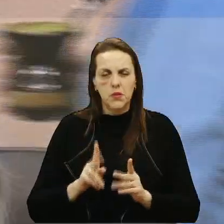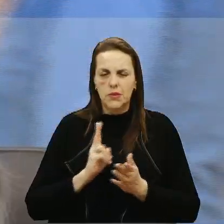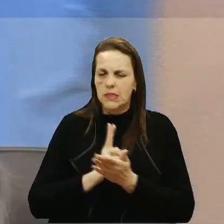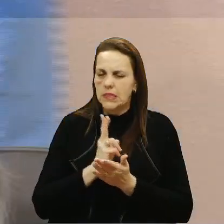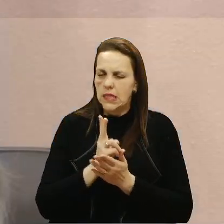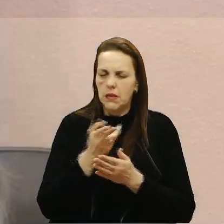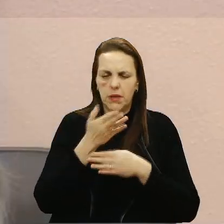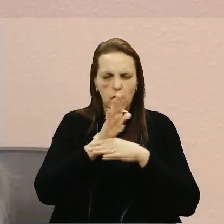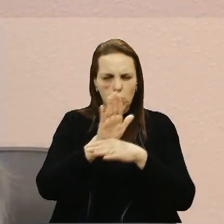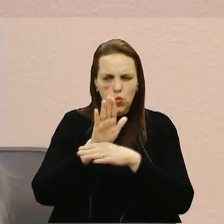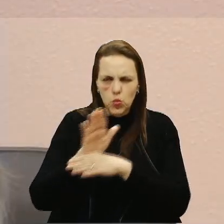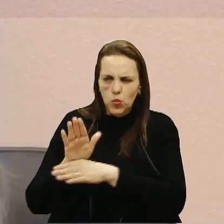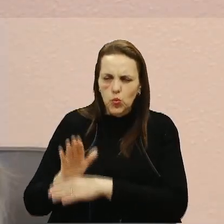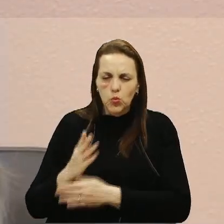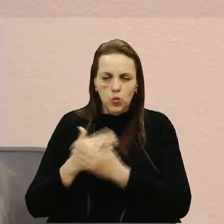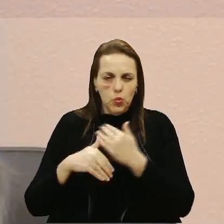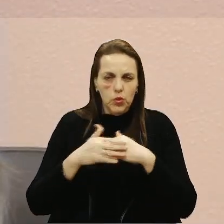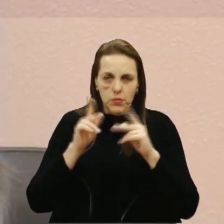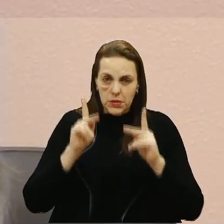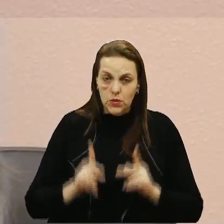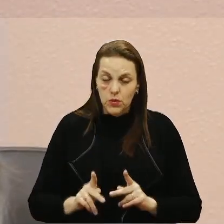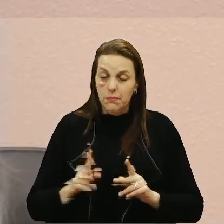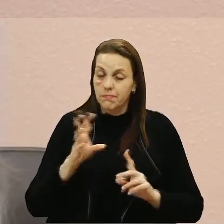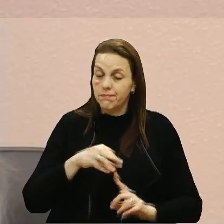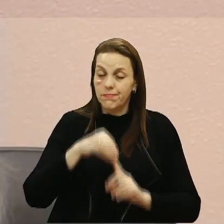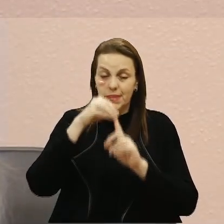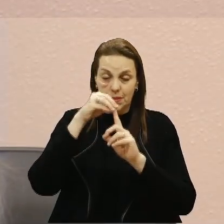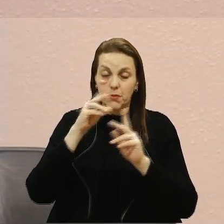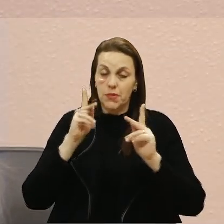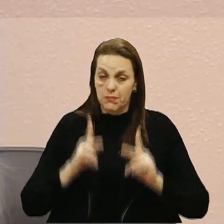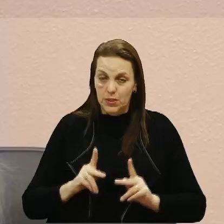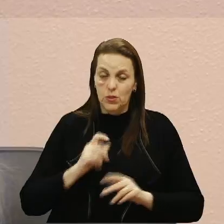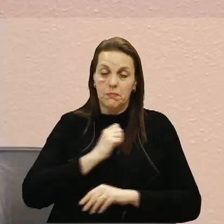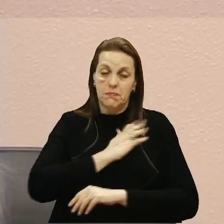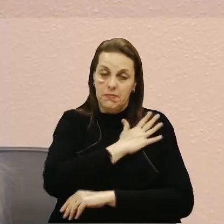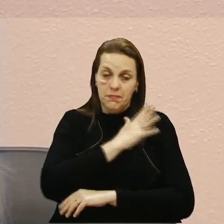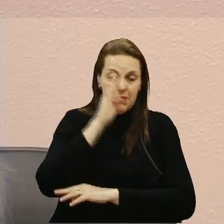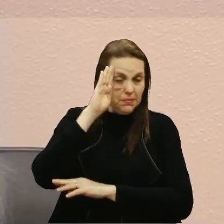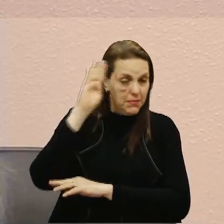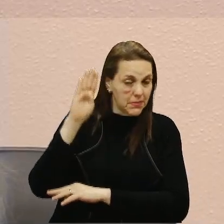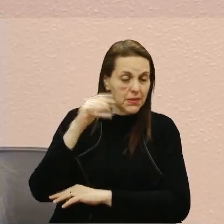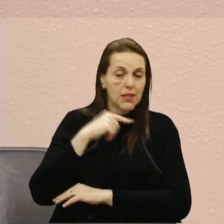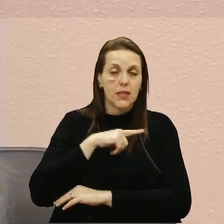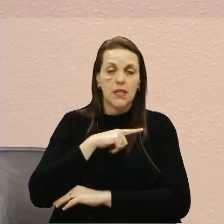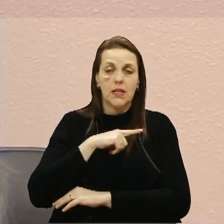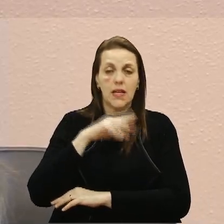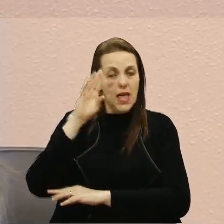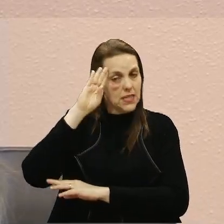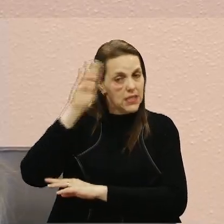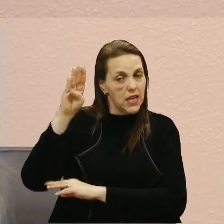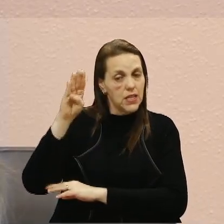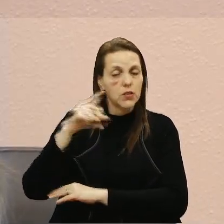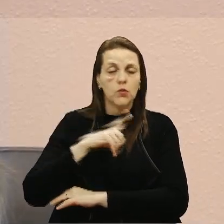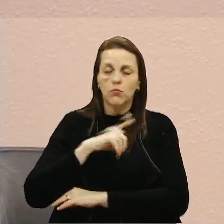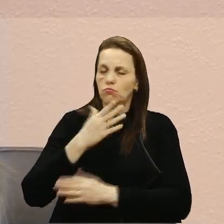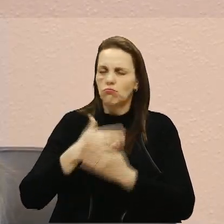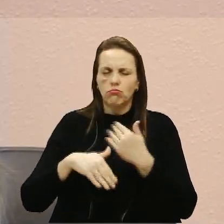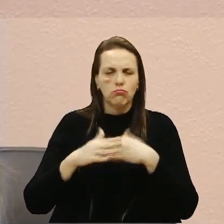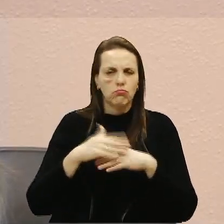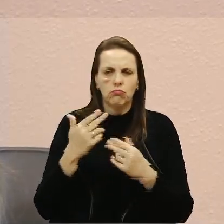muito a todos, em especial o pessoal da Brigada, do Exército, no que significava a questão